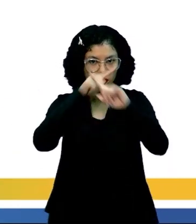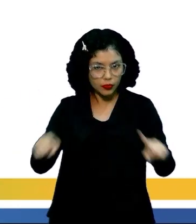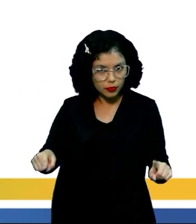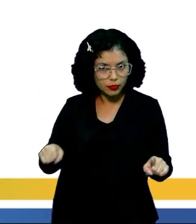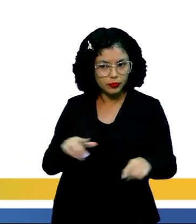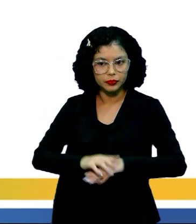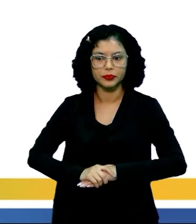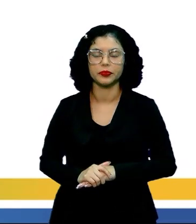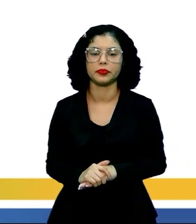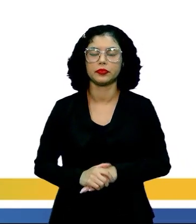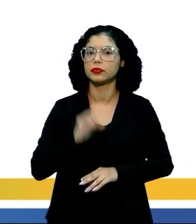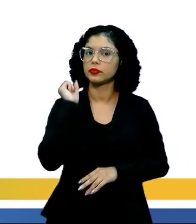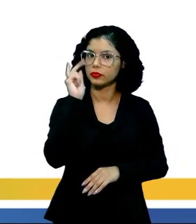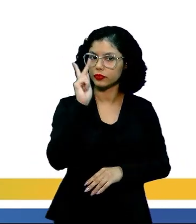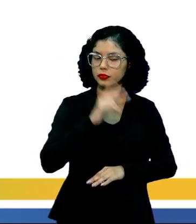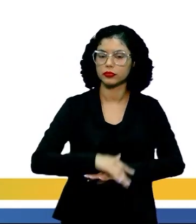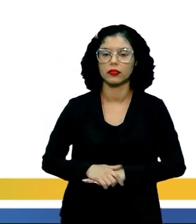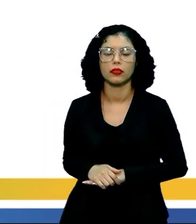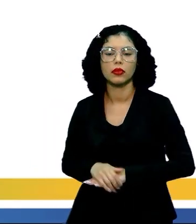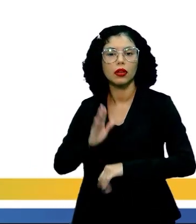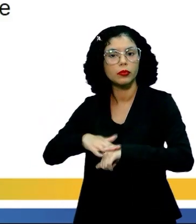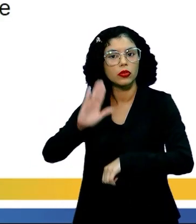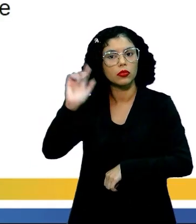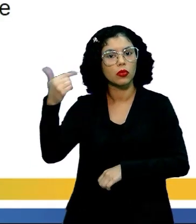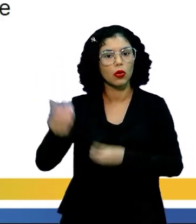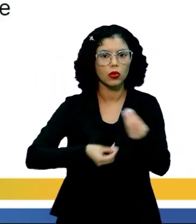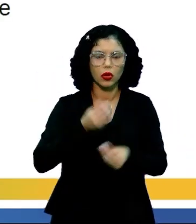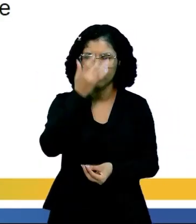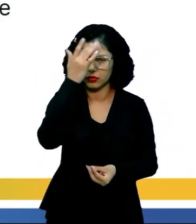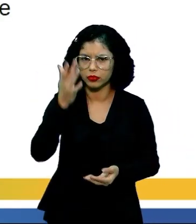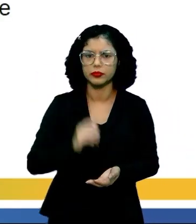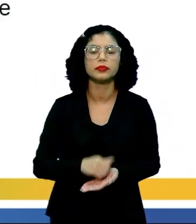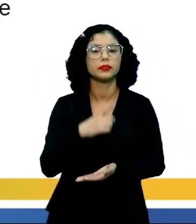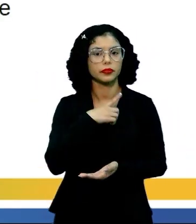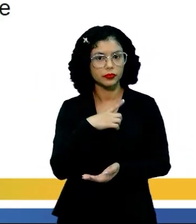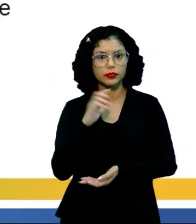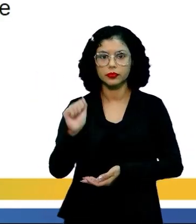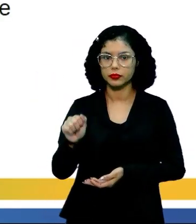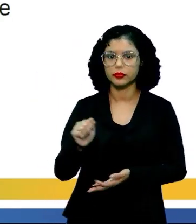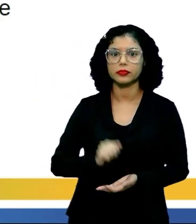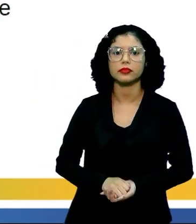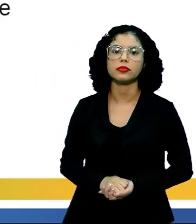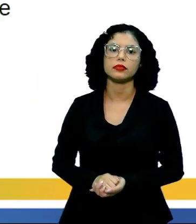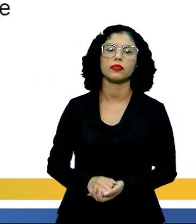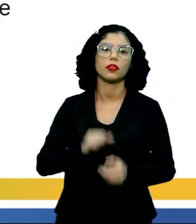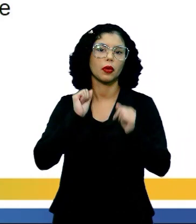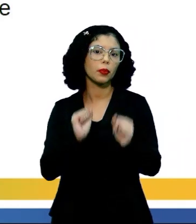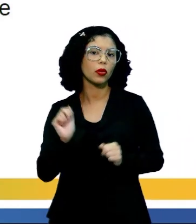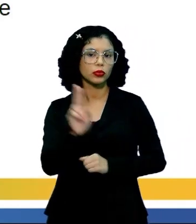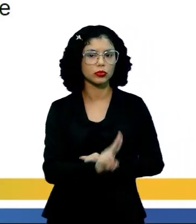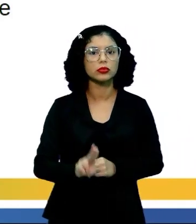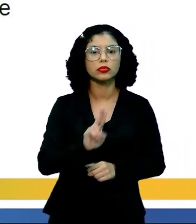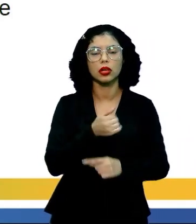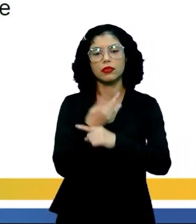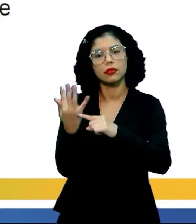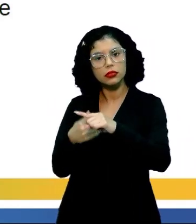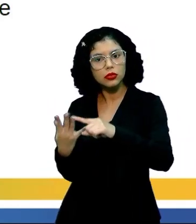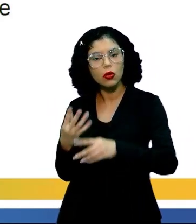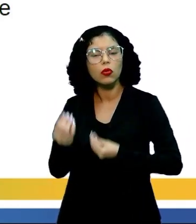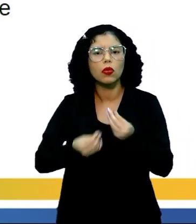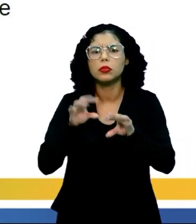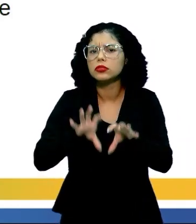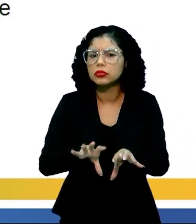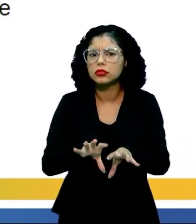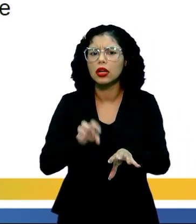de 3, correto? Mas tem uma outra maneira mais fácil? Eu creio que sim. Eu posso utilizar a fração. Como